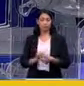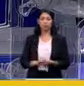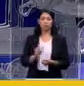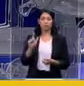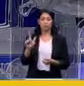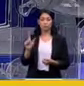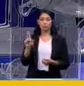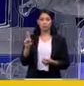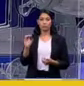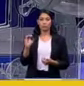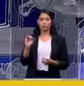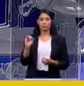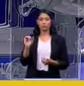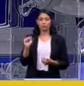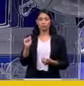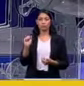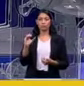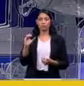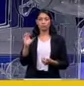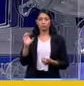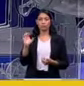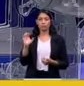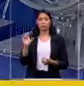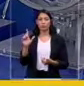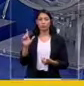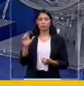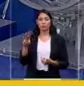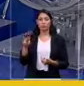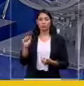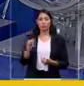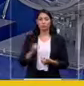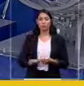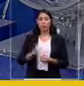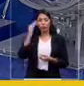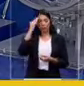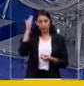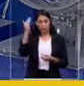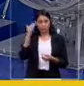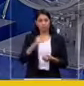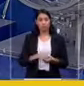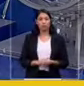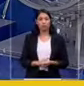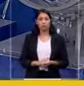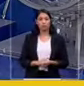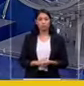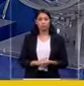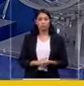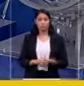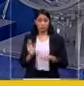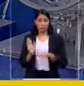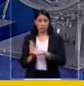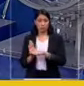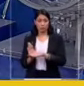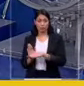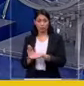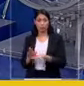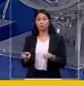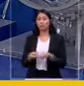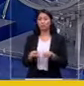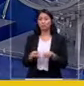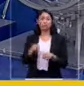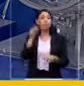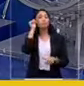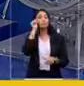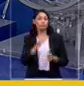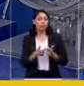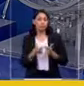Lúcia Mendonça e Selma dos Santos. Muito obrigado pela presença. Contamos com o auxílio das nossas garotas da sorte, a Letícia e a